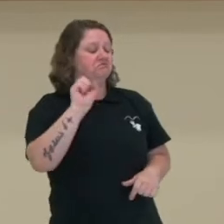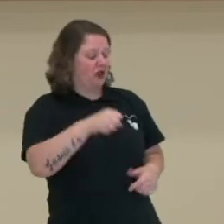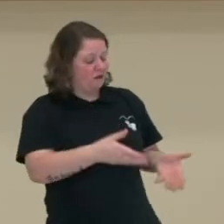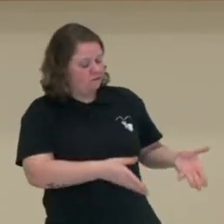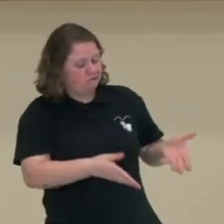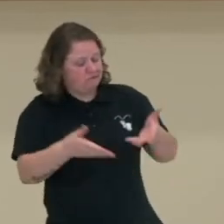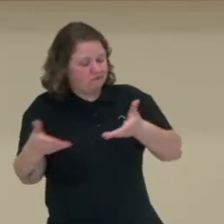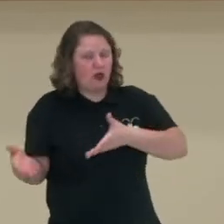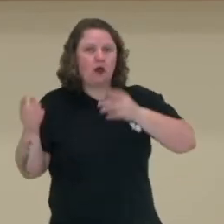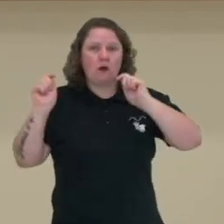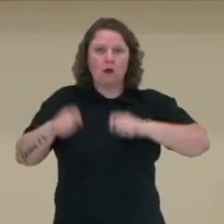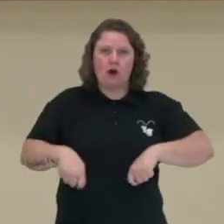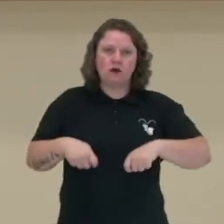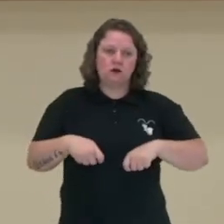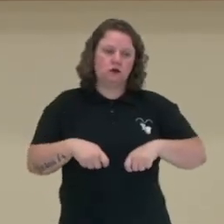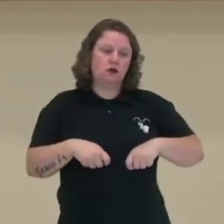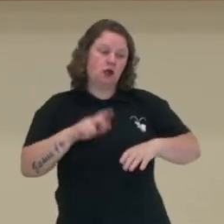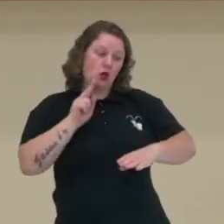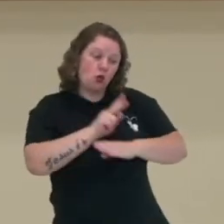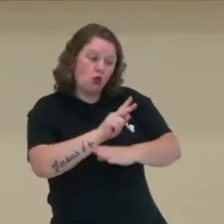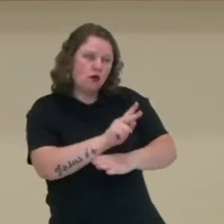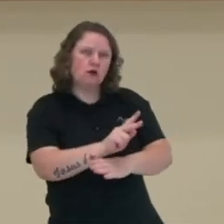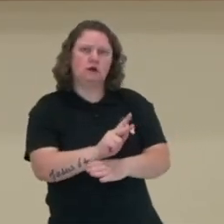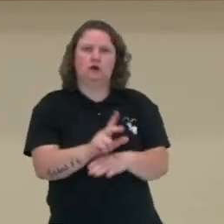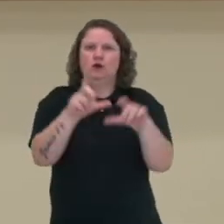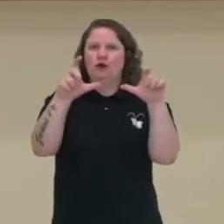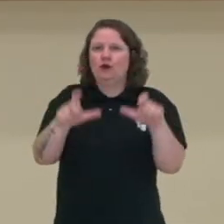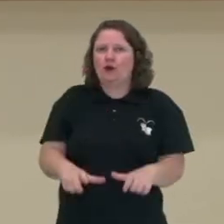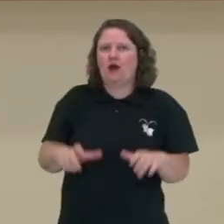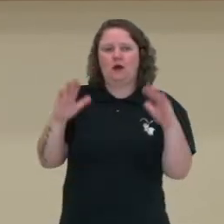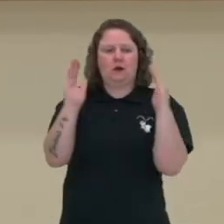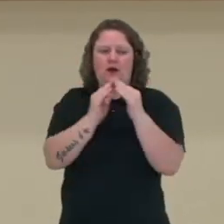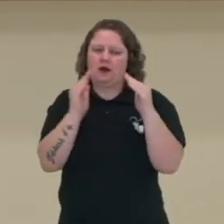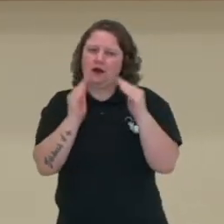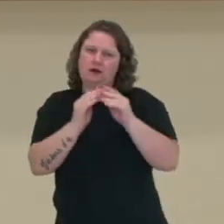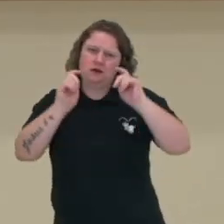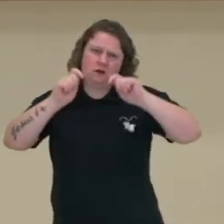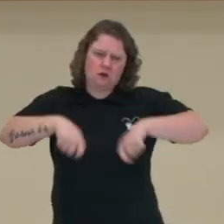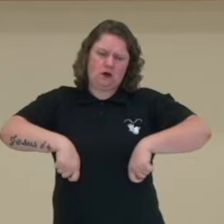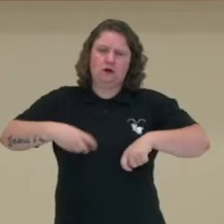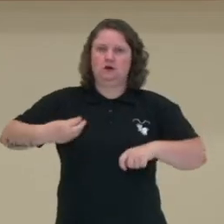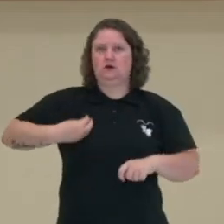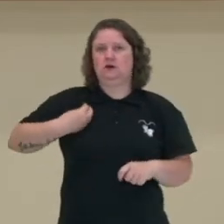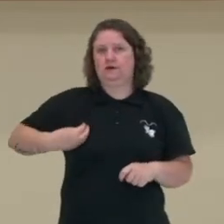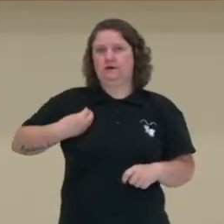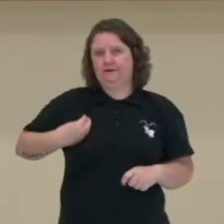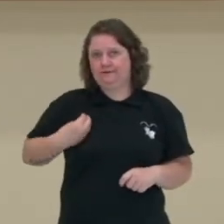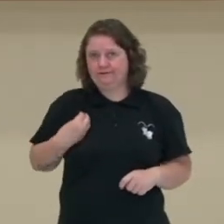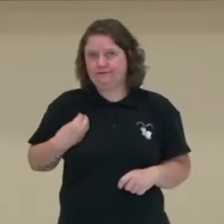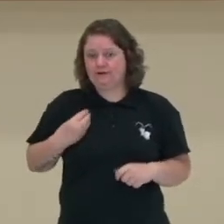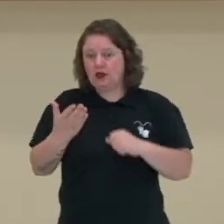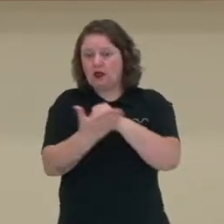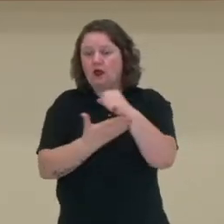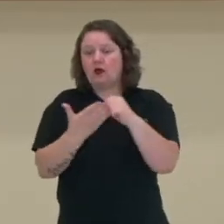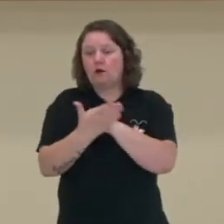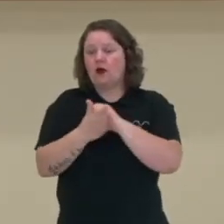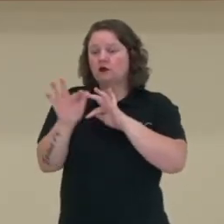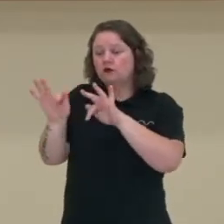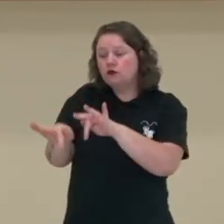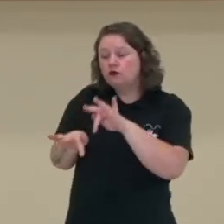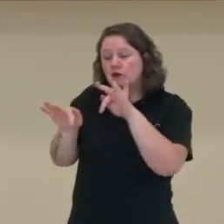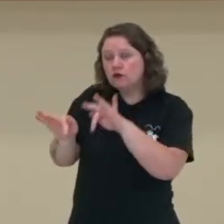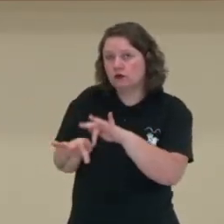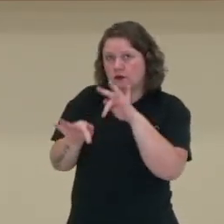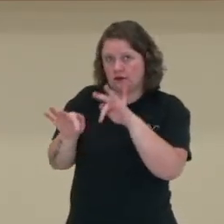entrar, em troca de proteção e ter onde morar, em troca de moradia. E aí surgiu o colonato, a base do feudalismo do lado